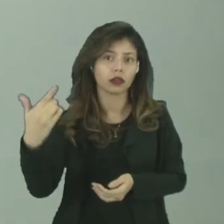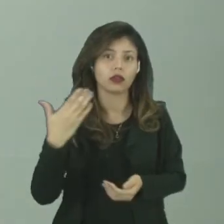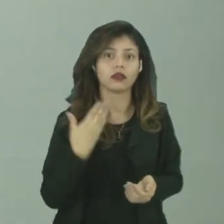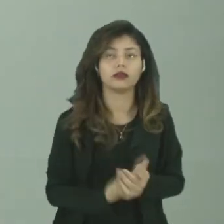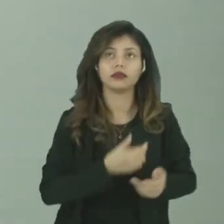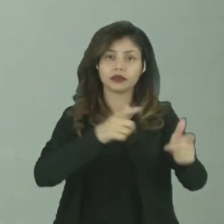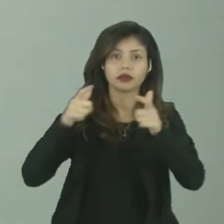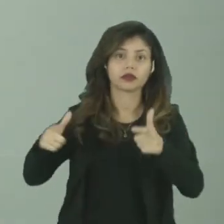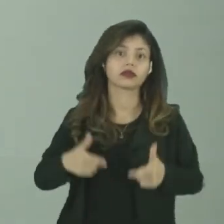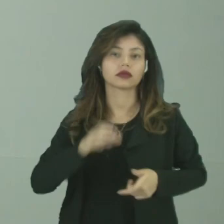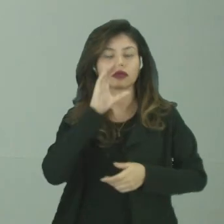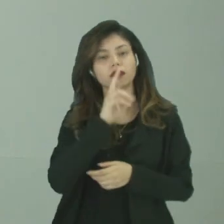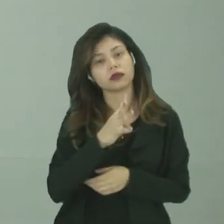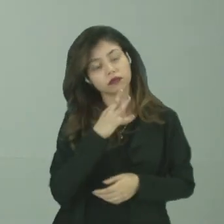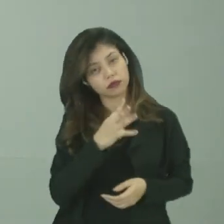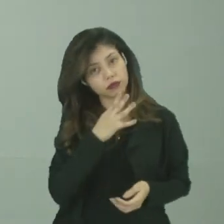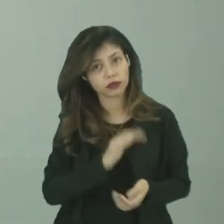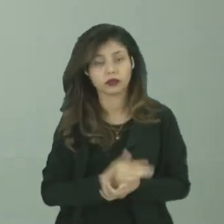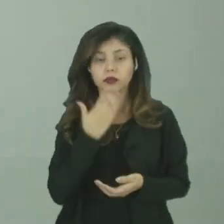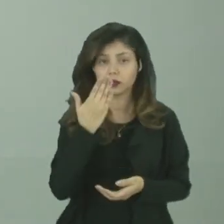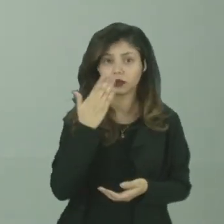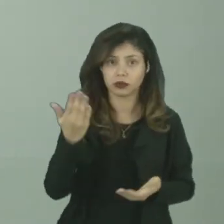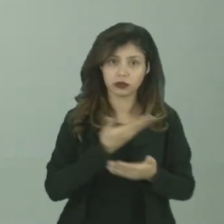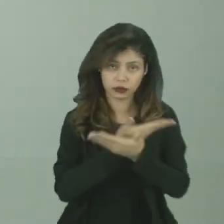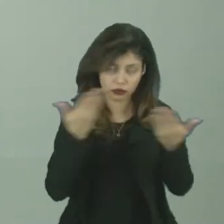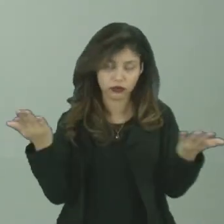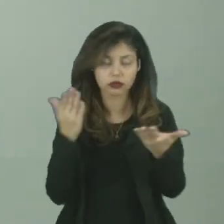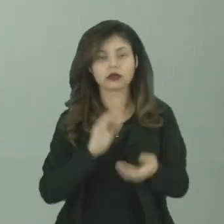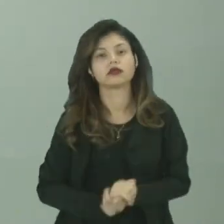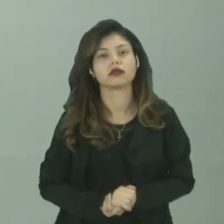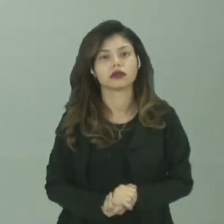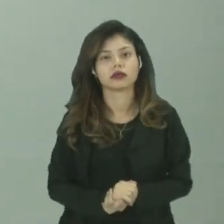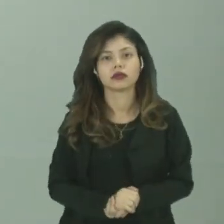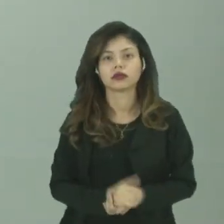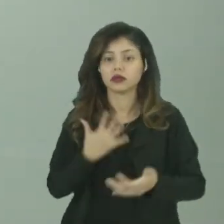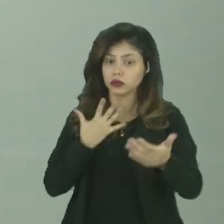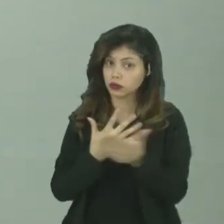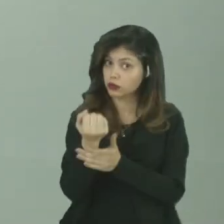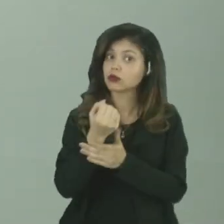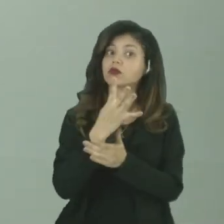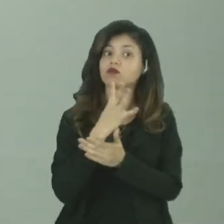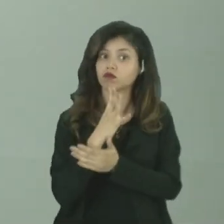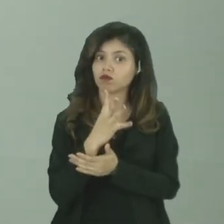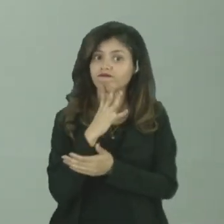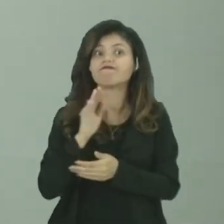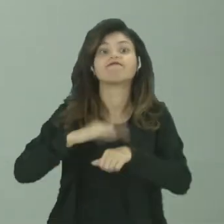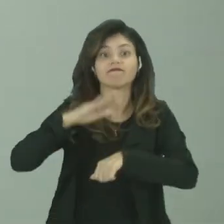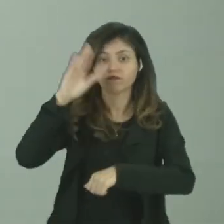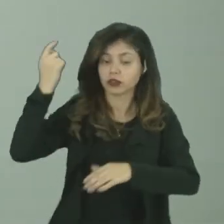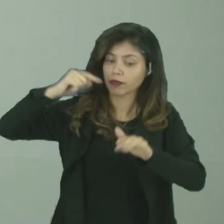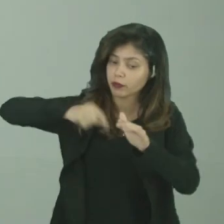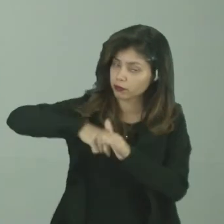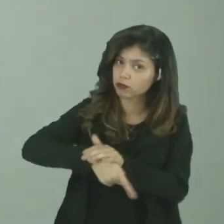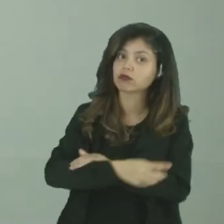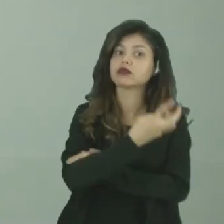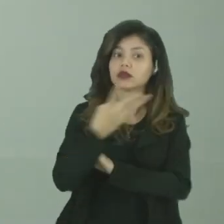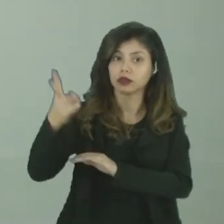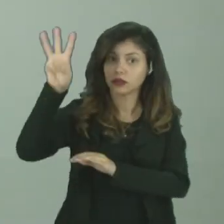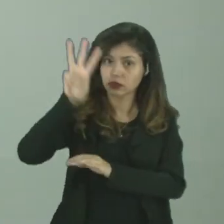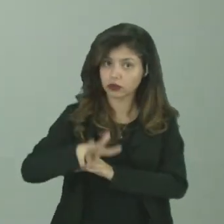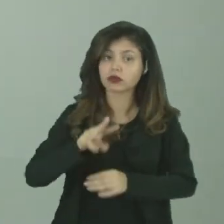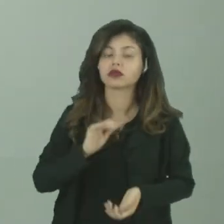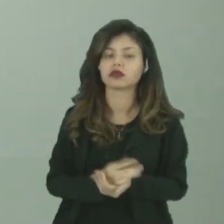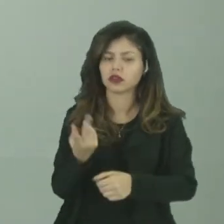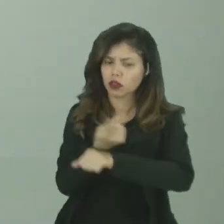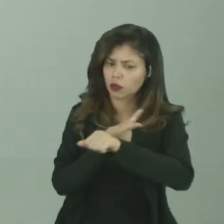áreas de conhecimento. Vou pedir a vocês que busquem conhecer um pouco mais, aprofundem, procure o